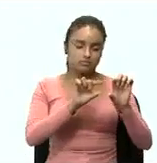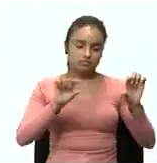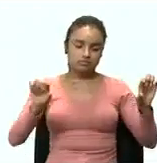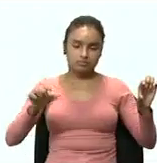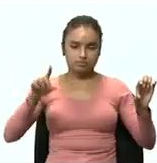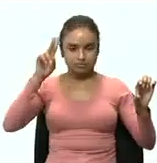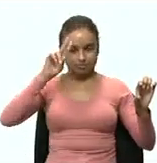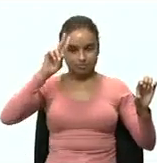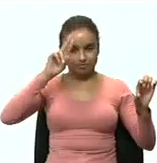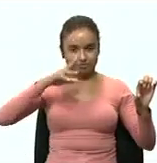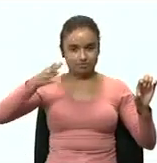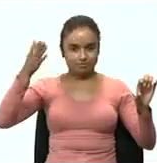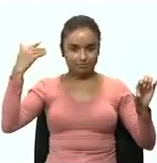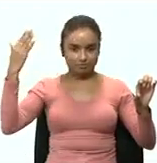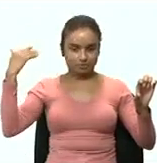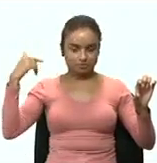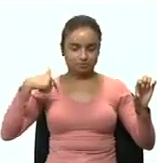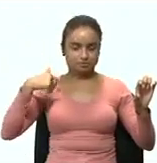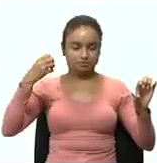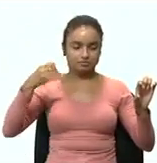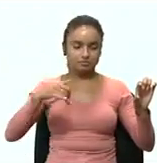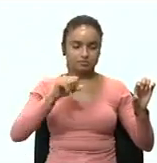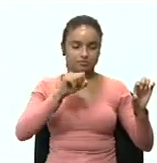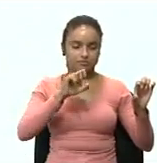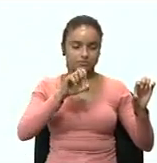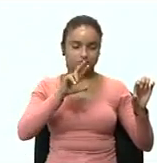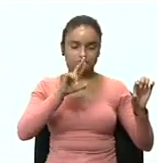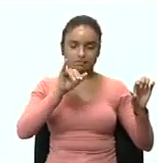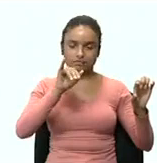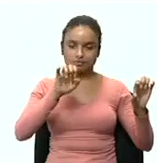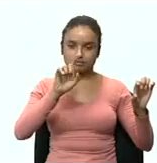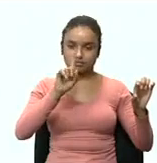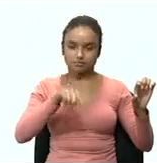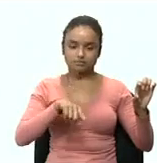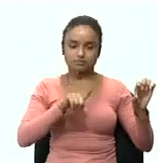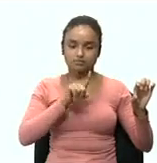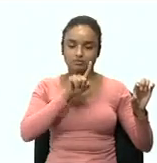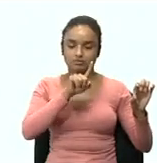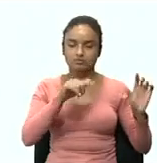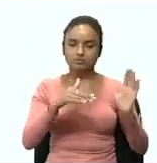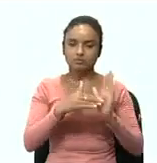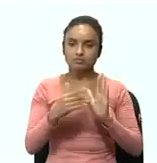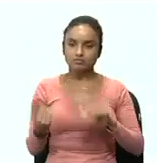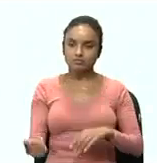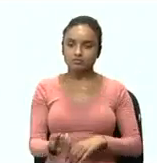princípio, de n de 1 ao infinito,